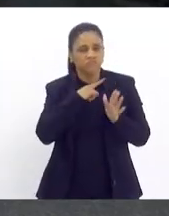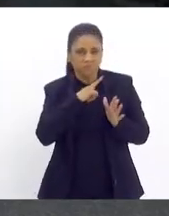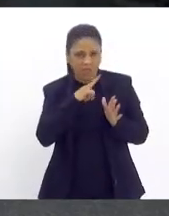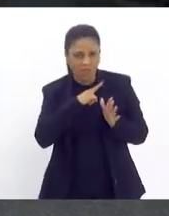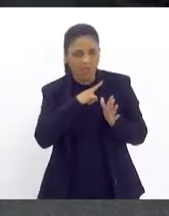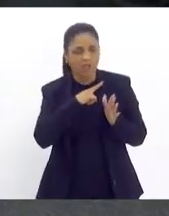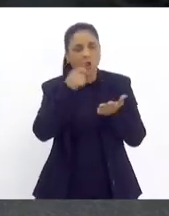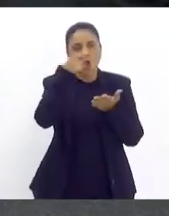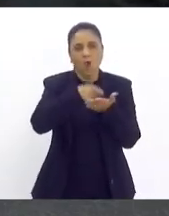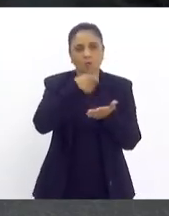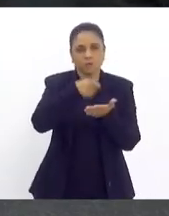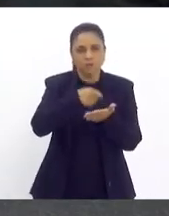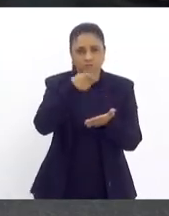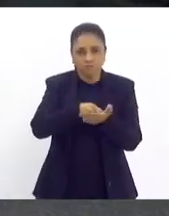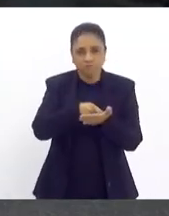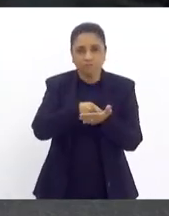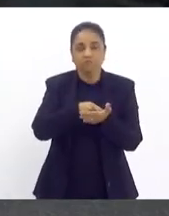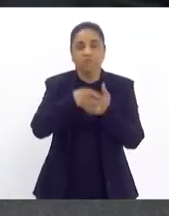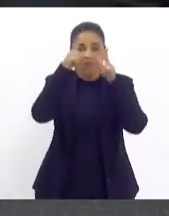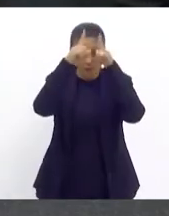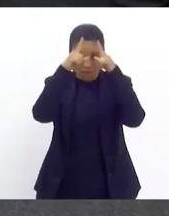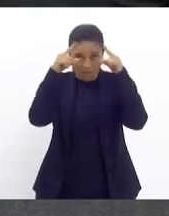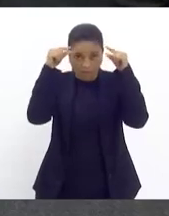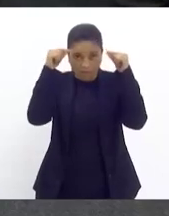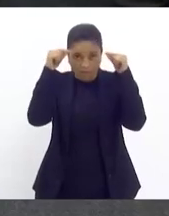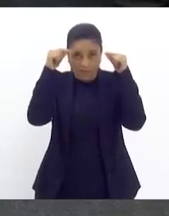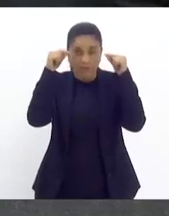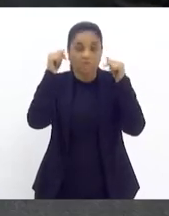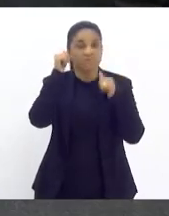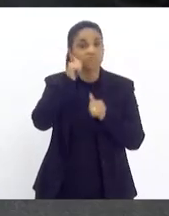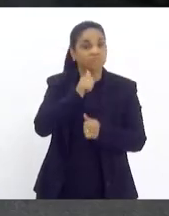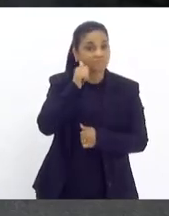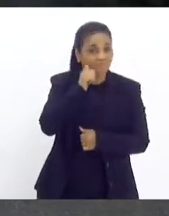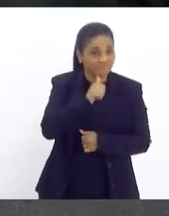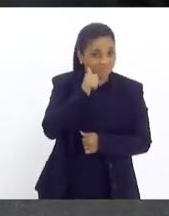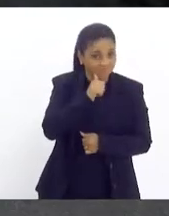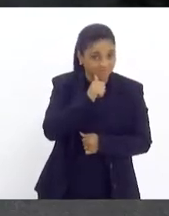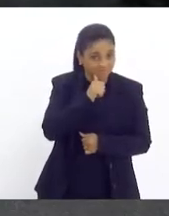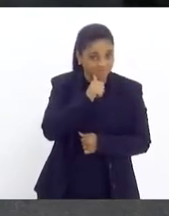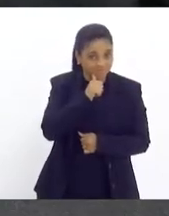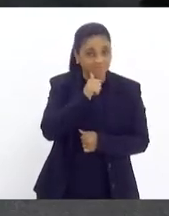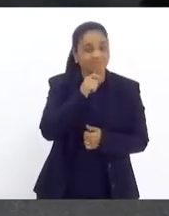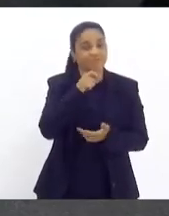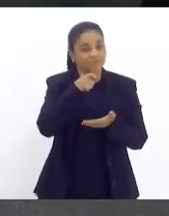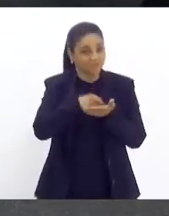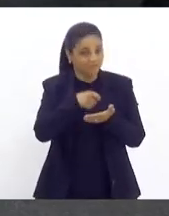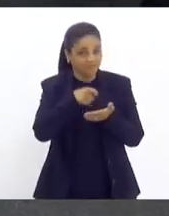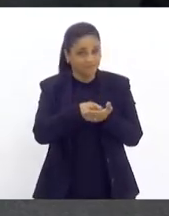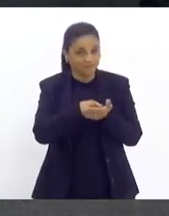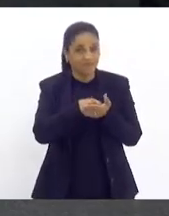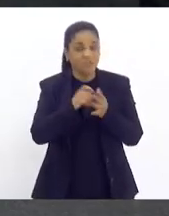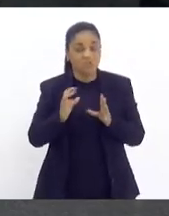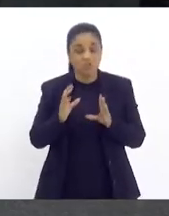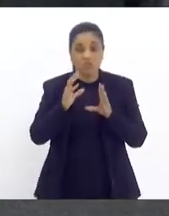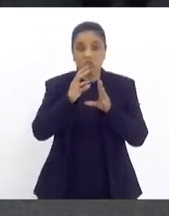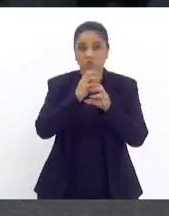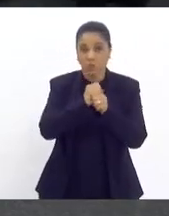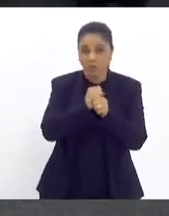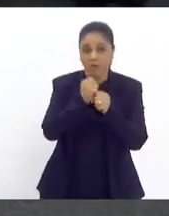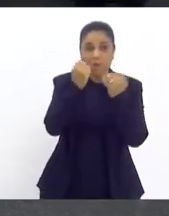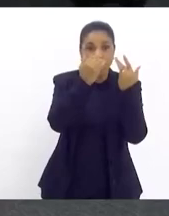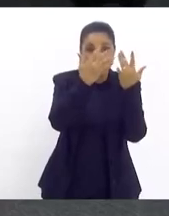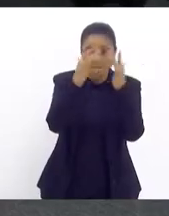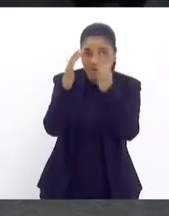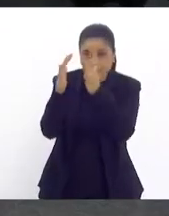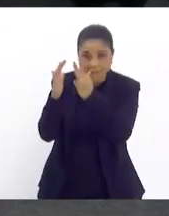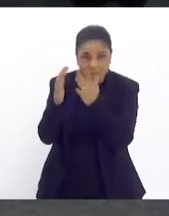obrigatoriedade da permanência de enfermeira do sexo feminino e aí quero me somar que aos aplausos pela